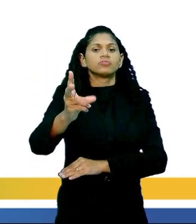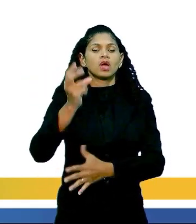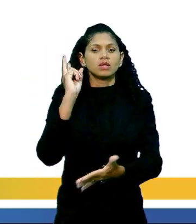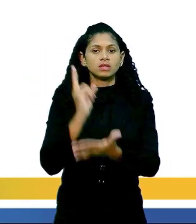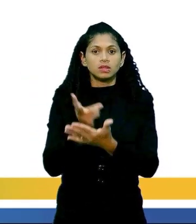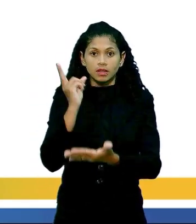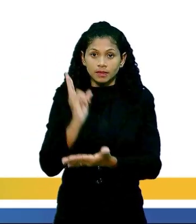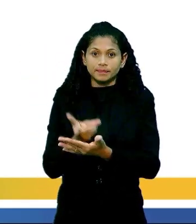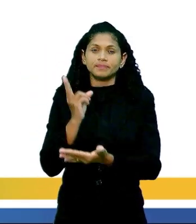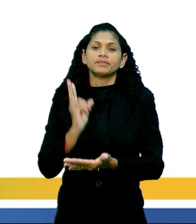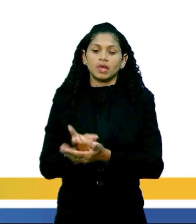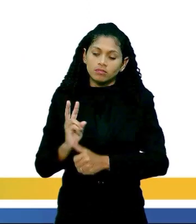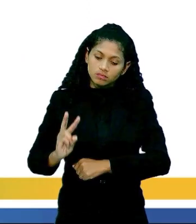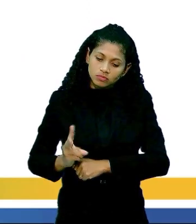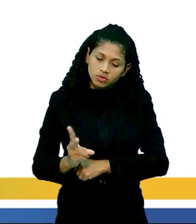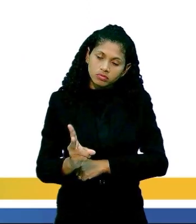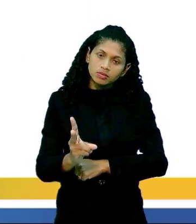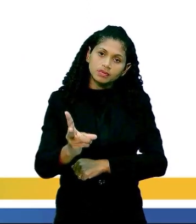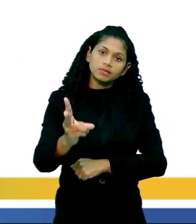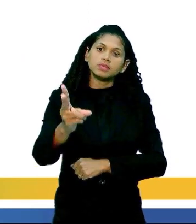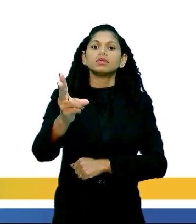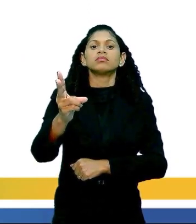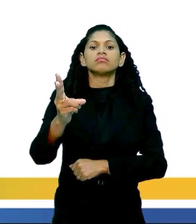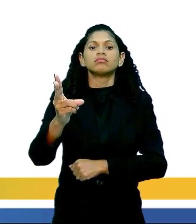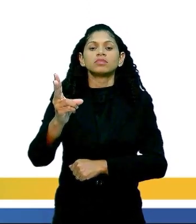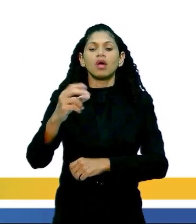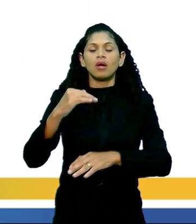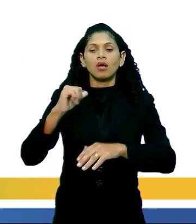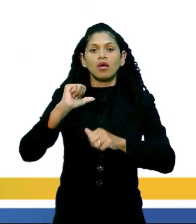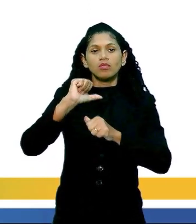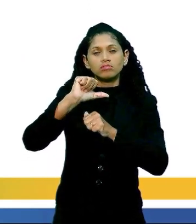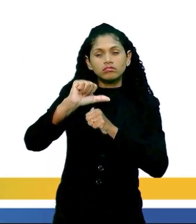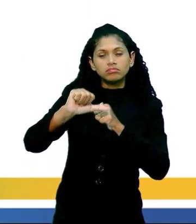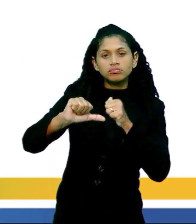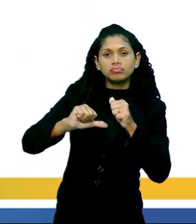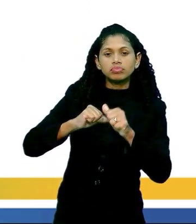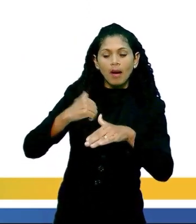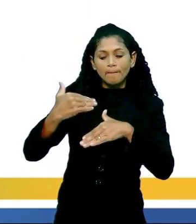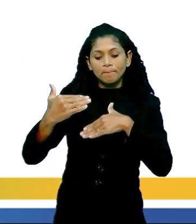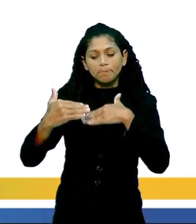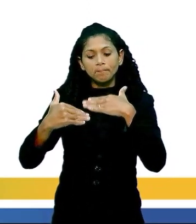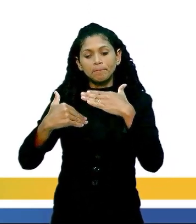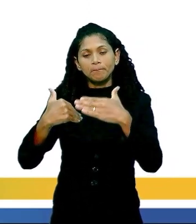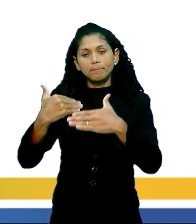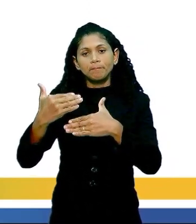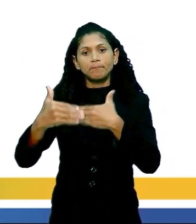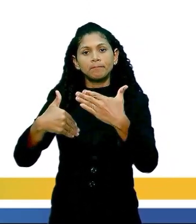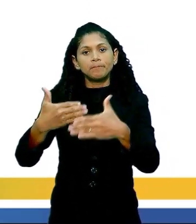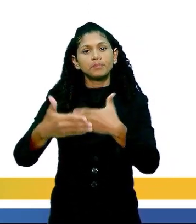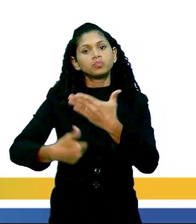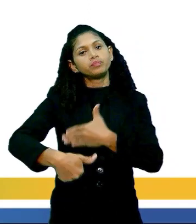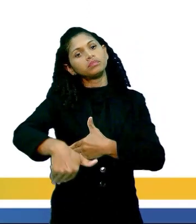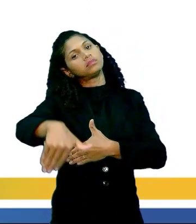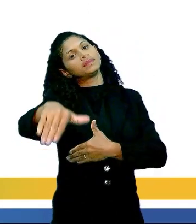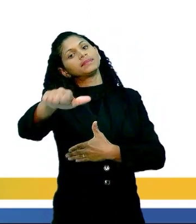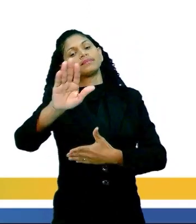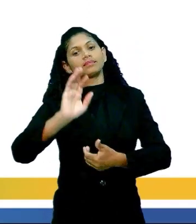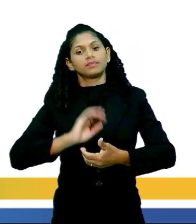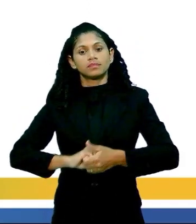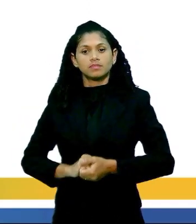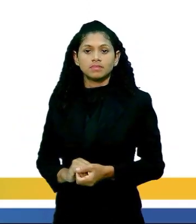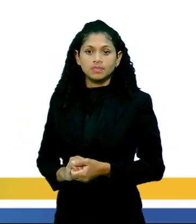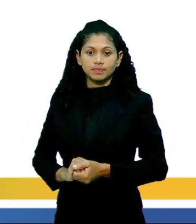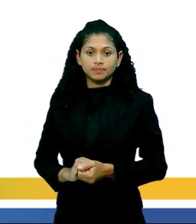vivos participando do processo, ela continuará. Bom, a divisão da sucessão ecológica